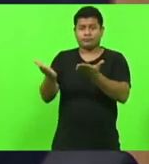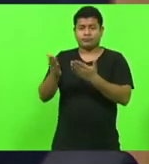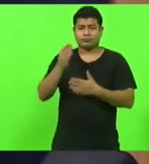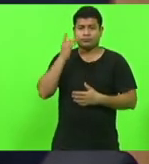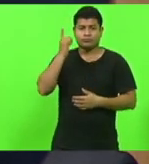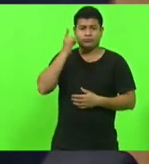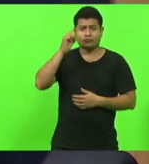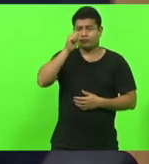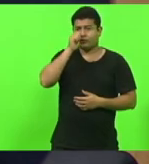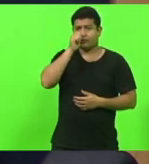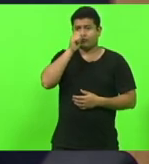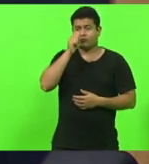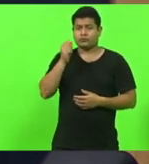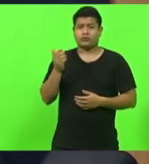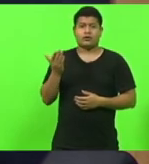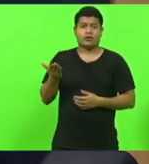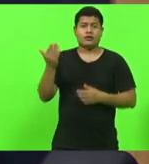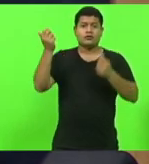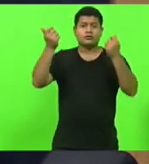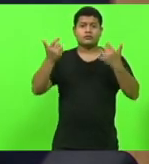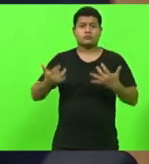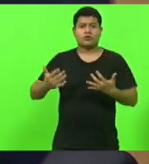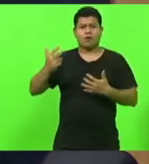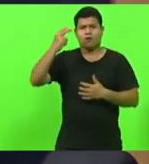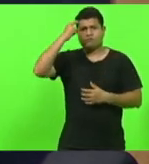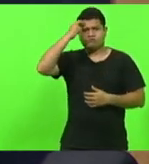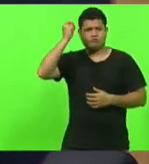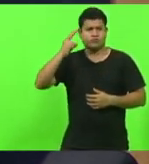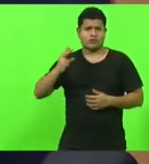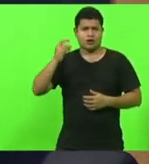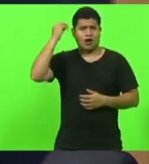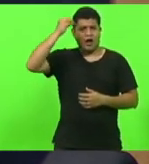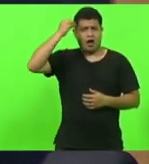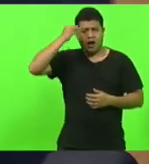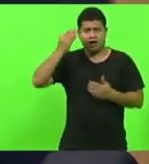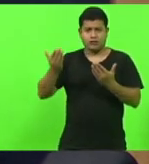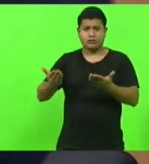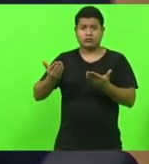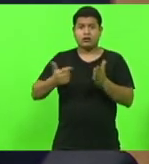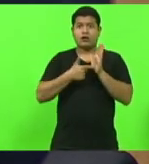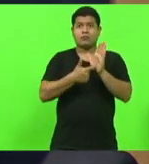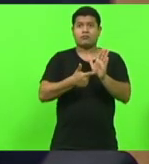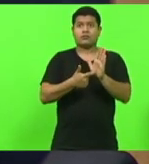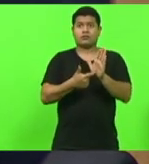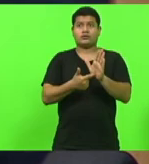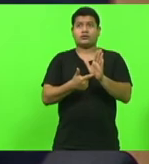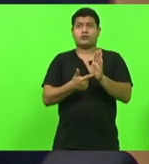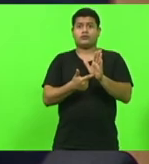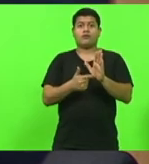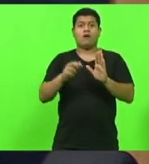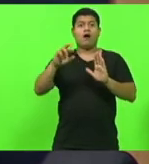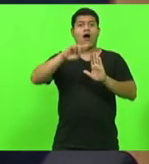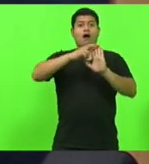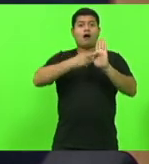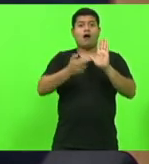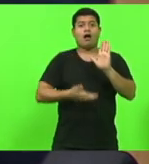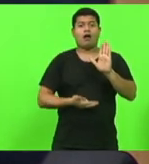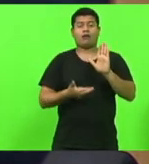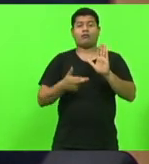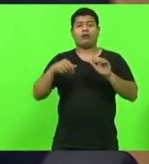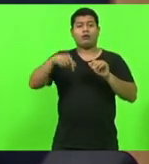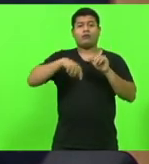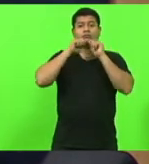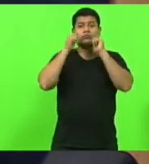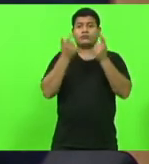pela sua expertise, e nos apresenta aqui um relatório da casa dizendo que não